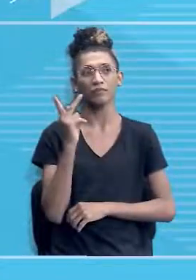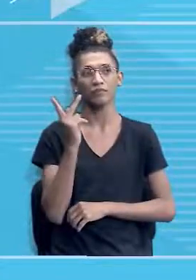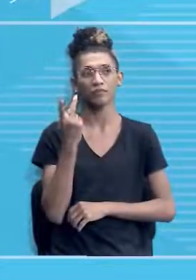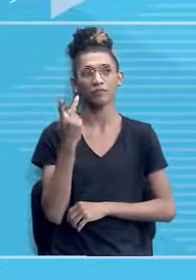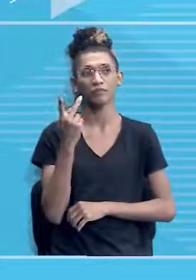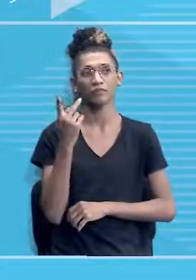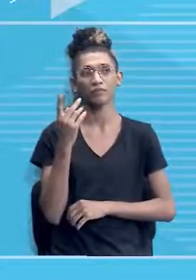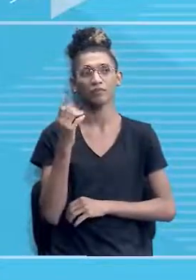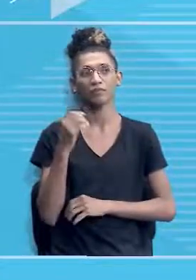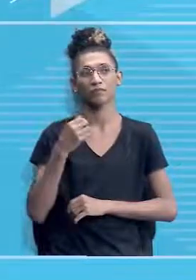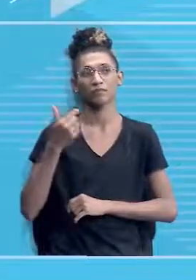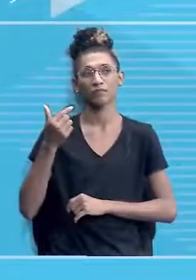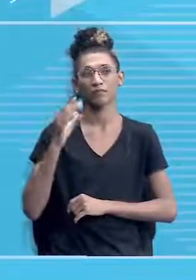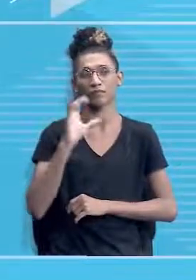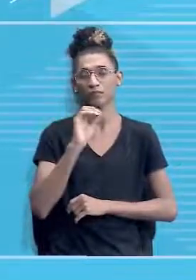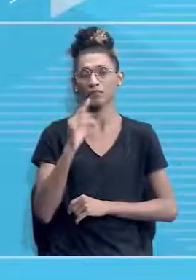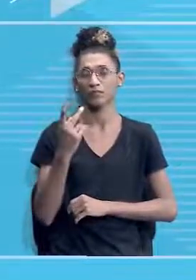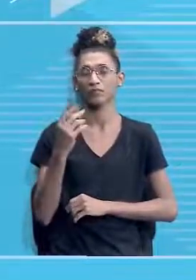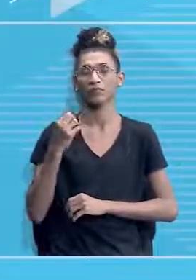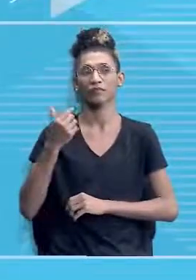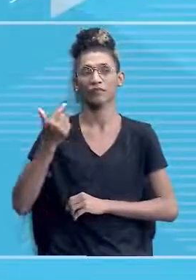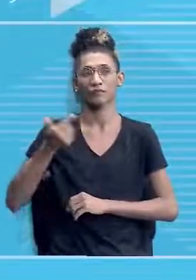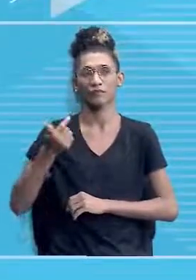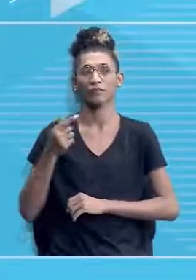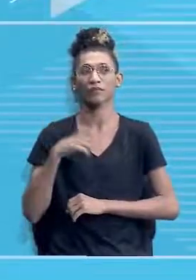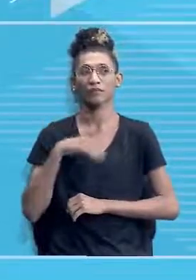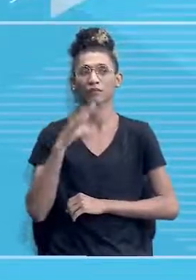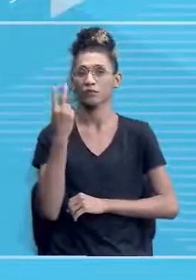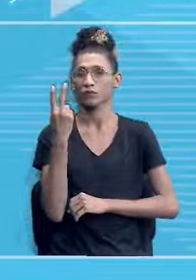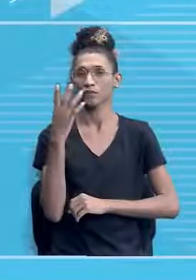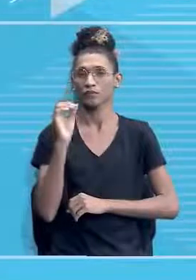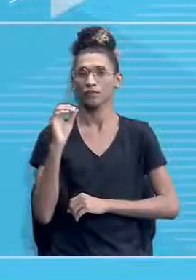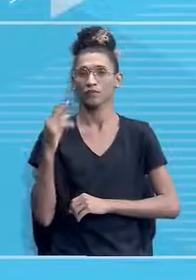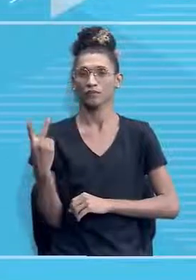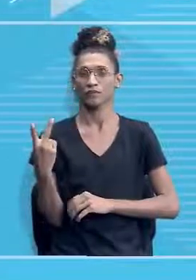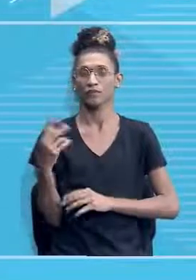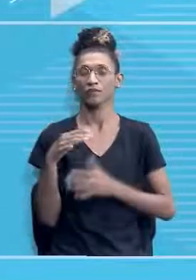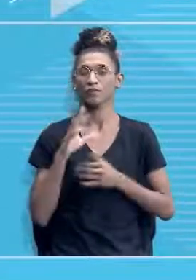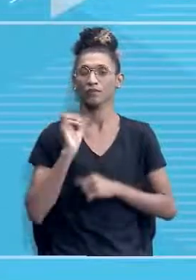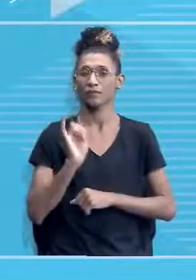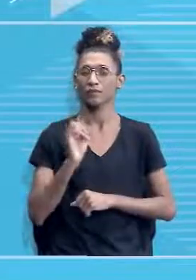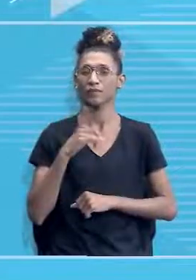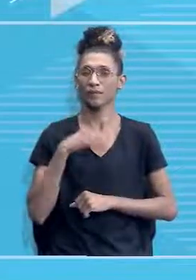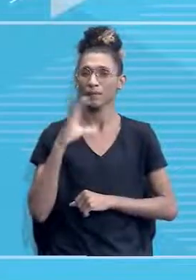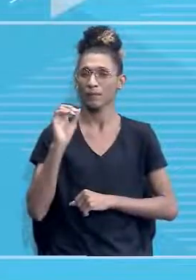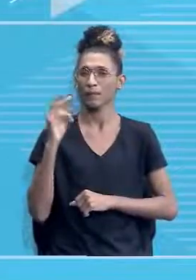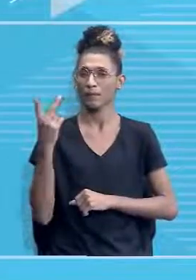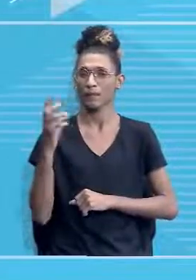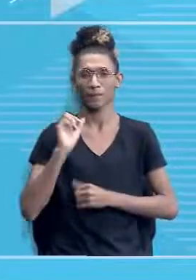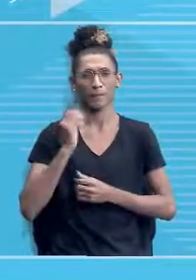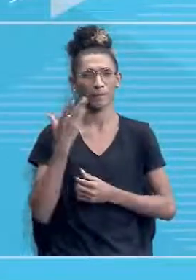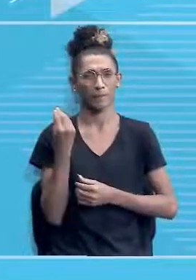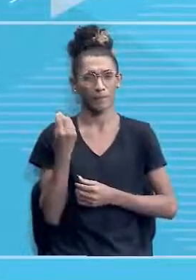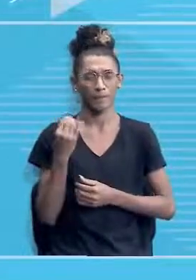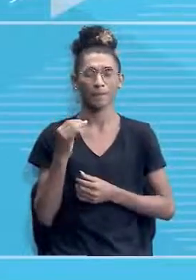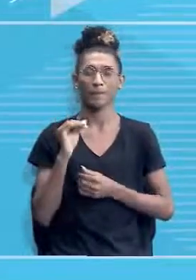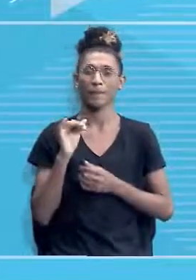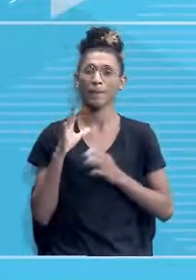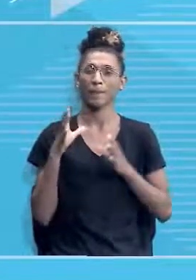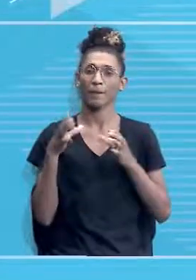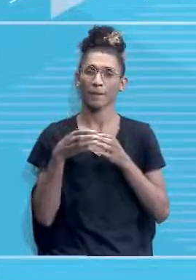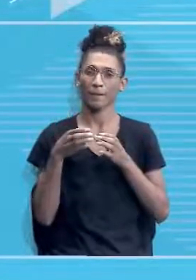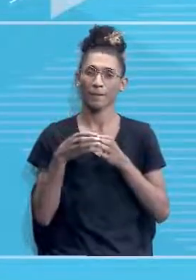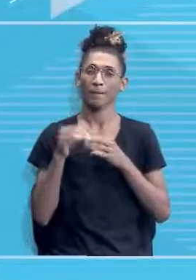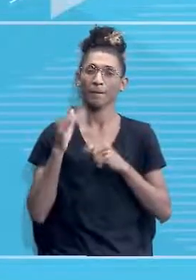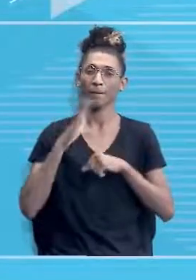tem duas hidroxilas então quanto maior for o número de hidroxilas mais solo vai ser o composto então primeiro é